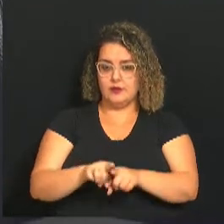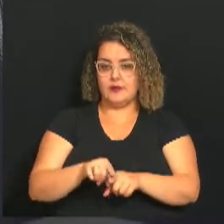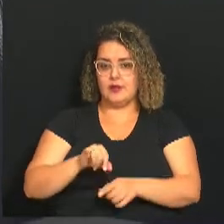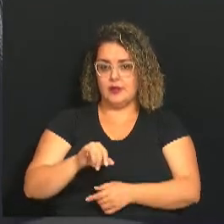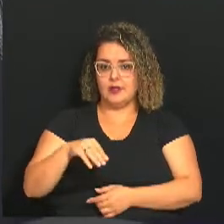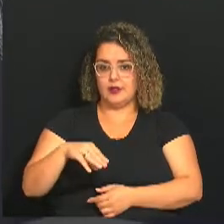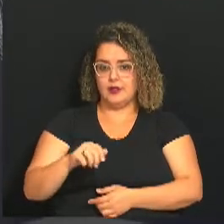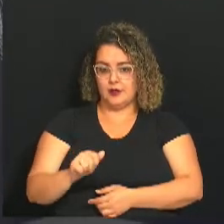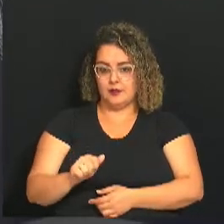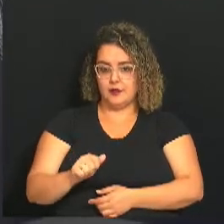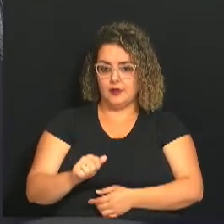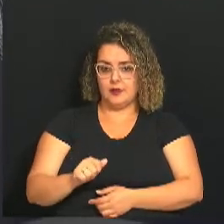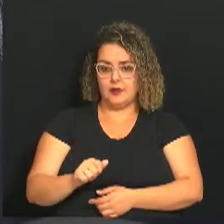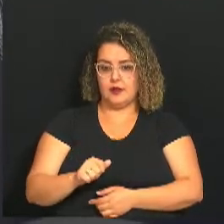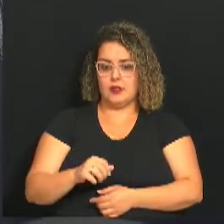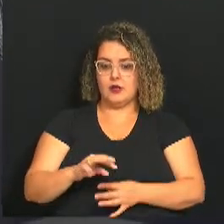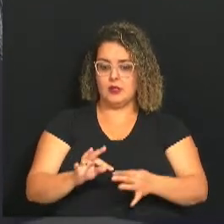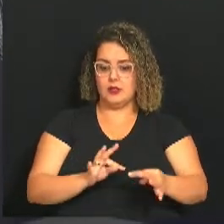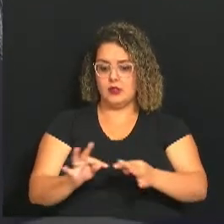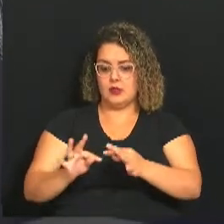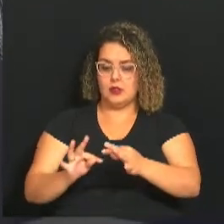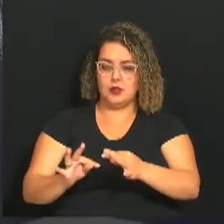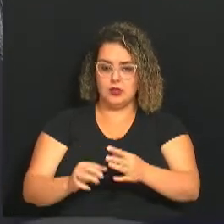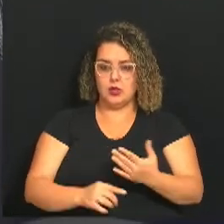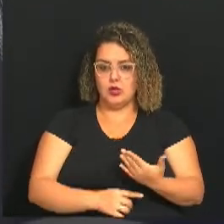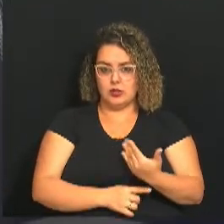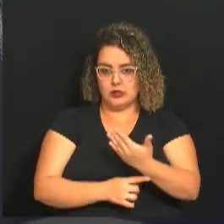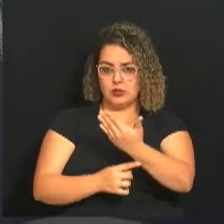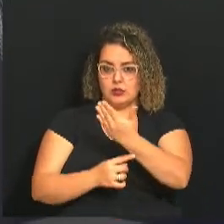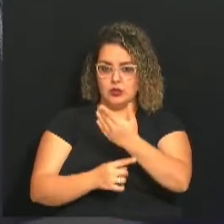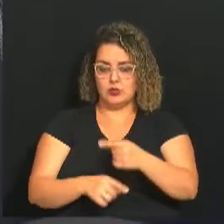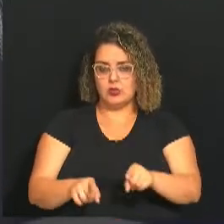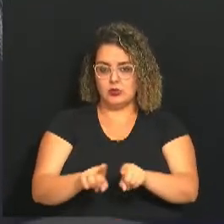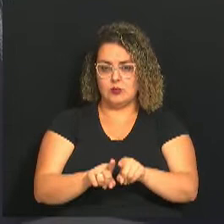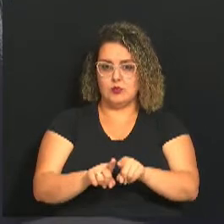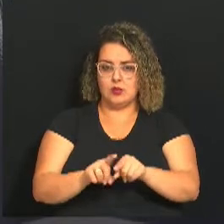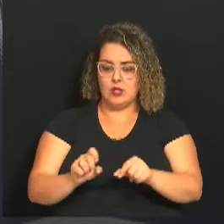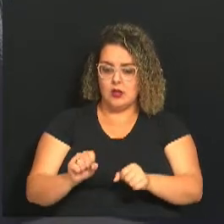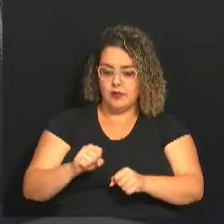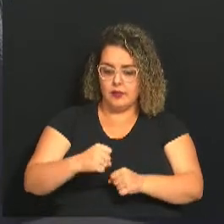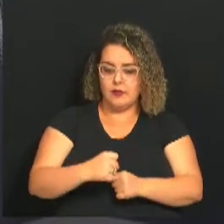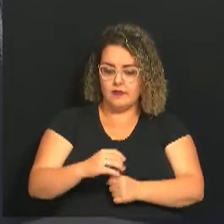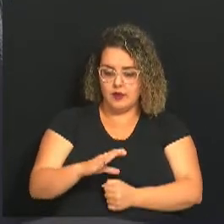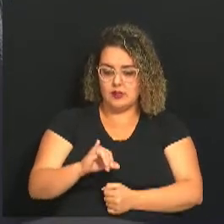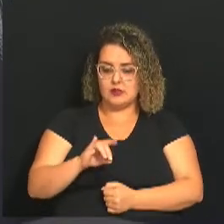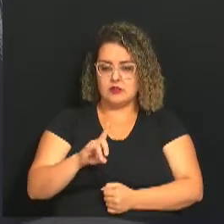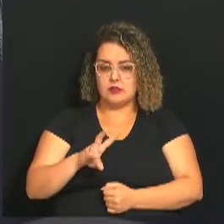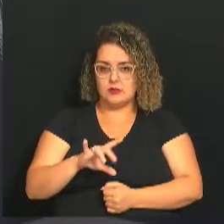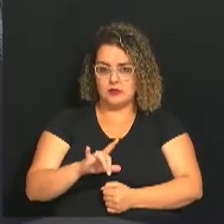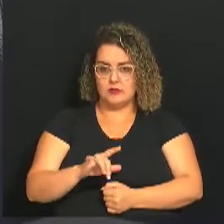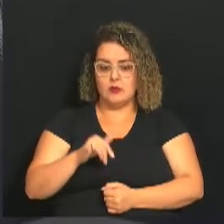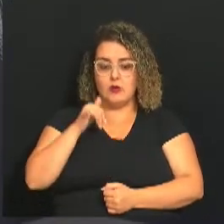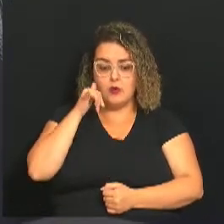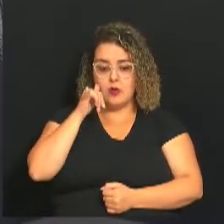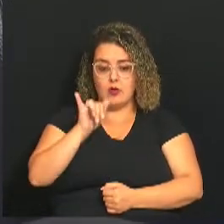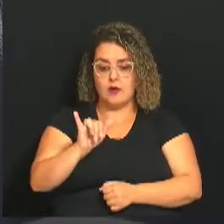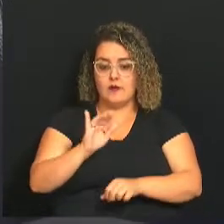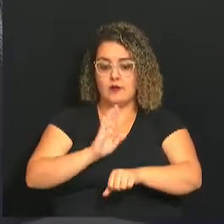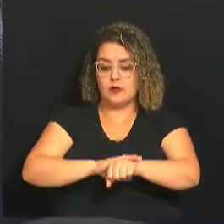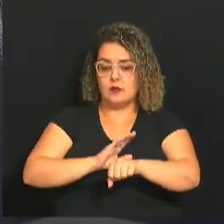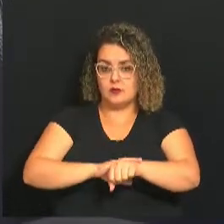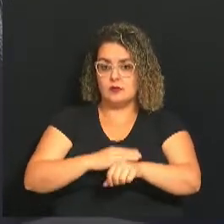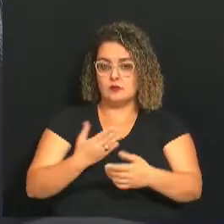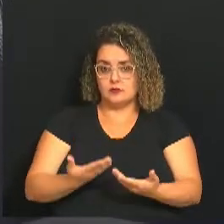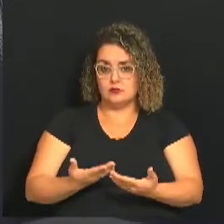em particular, a Defesa Civil, falando um pouco de ações preventivas e